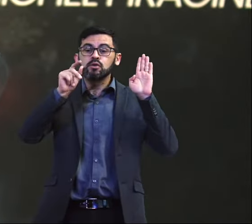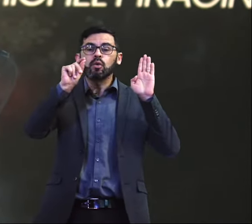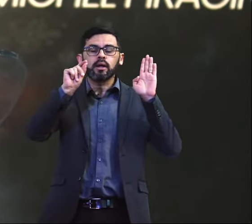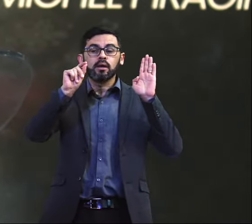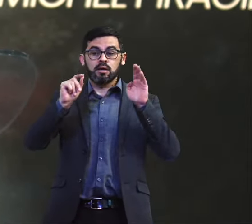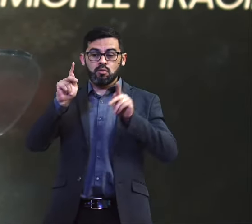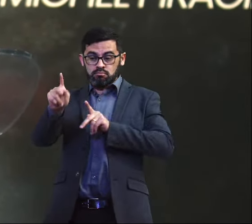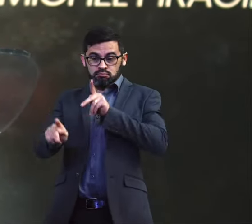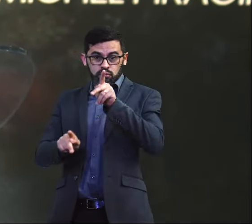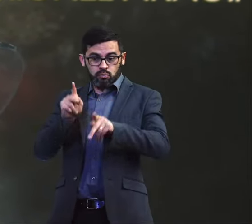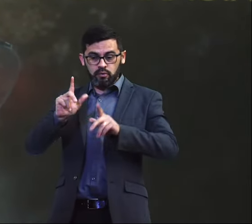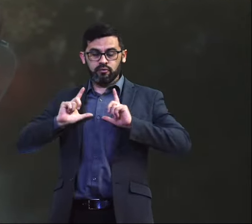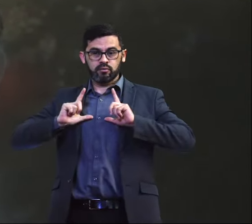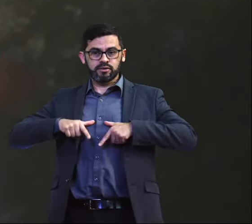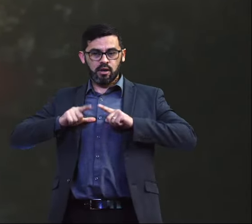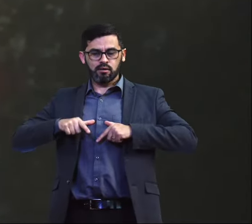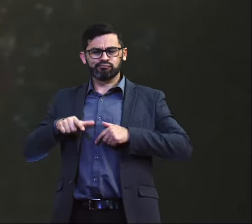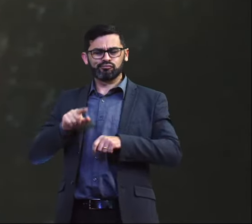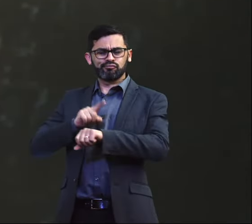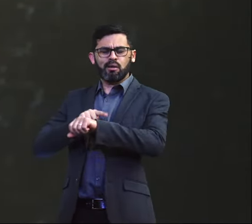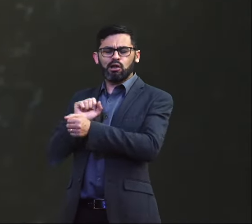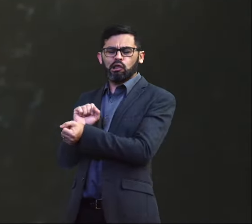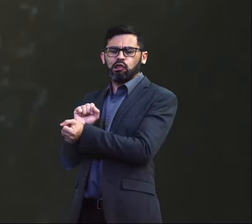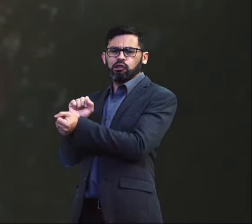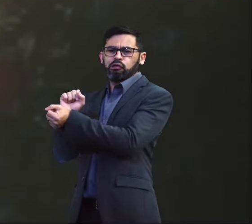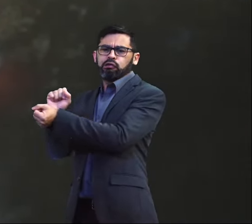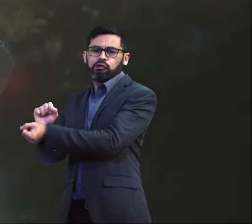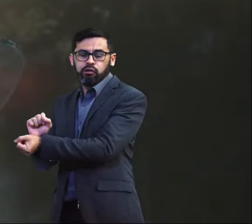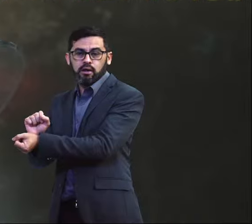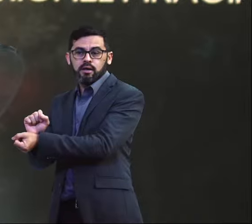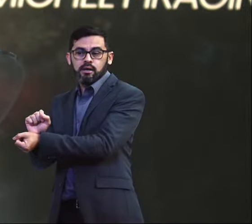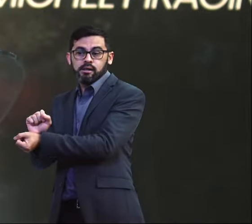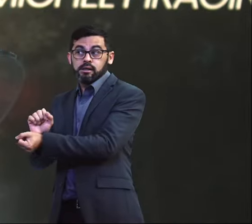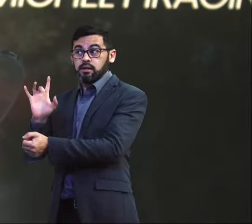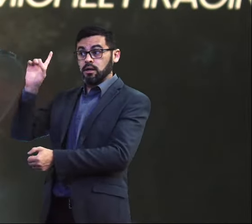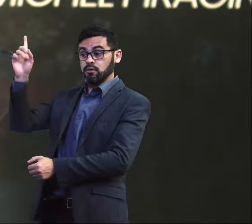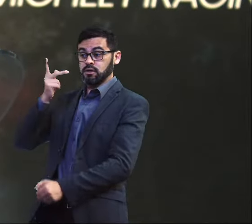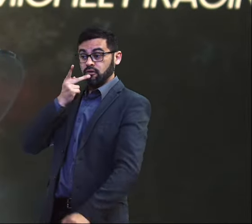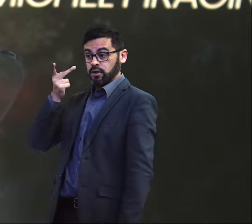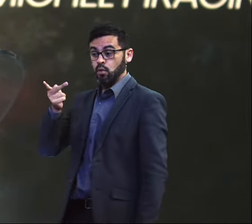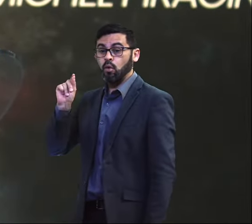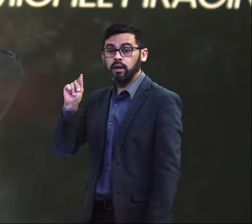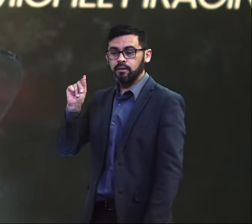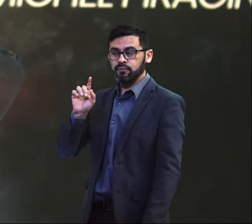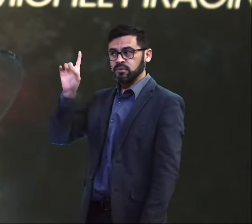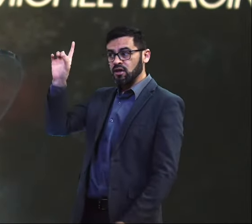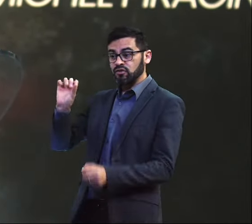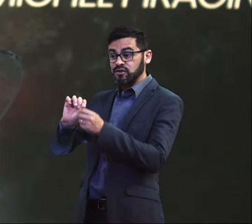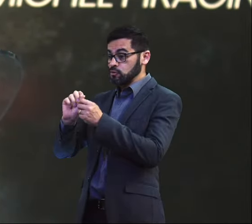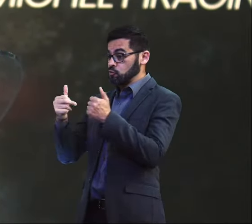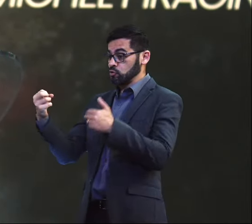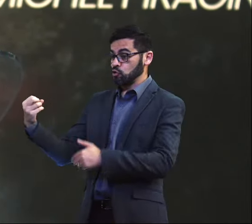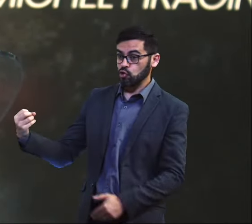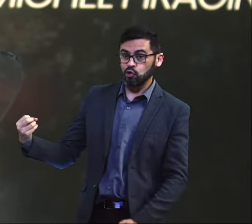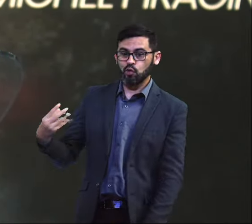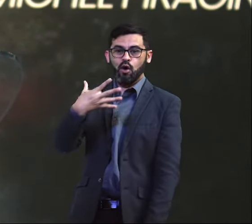de Israel no exílio. E ele está falando assim: Deus vai fazer algo